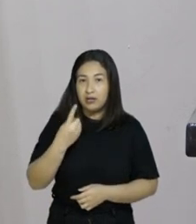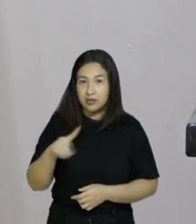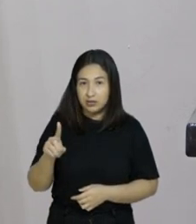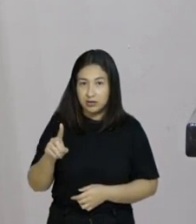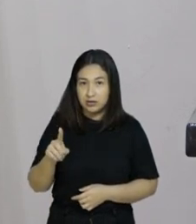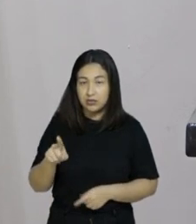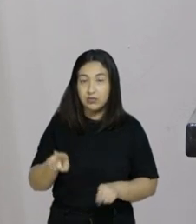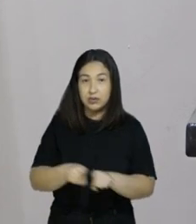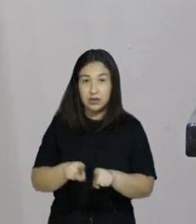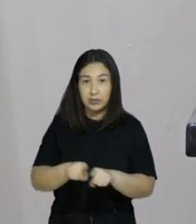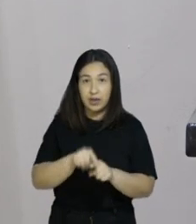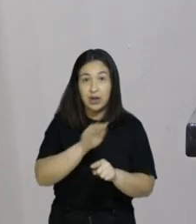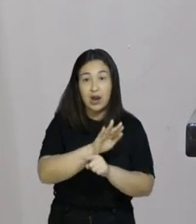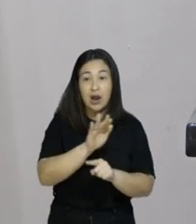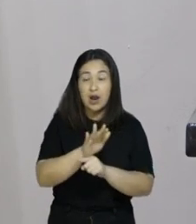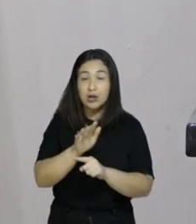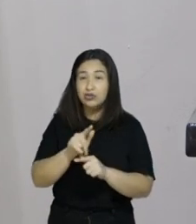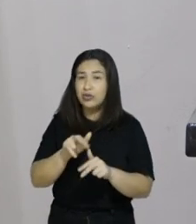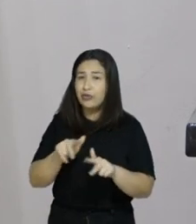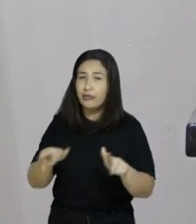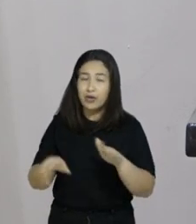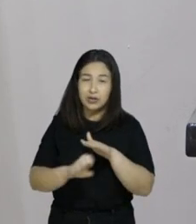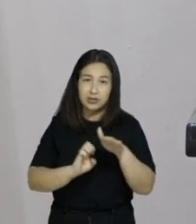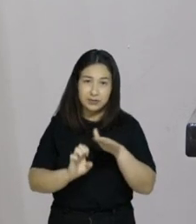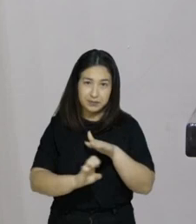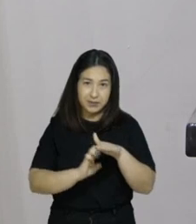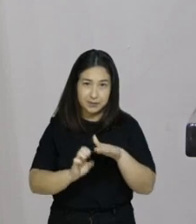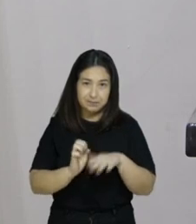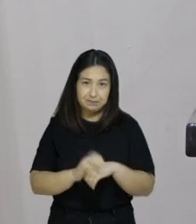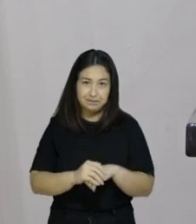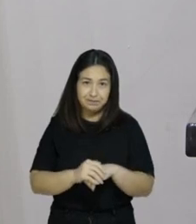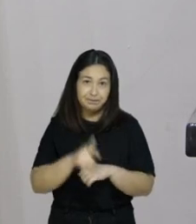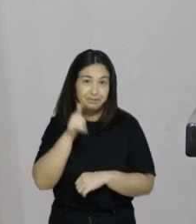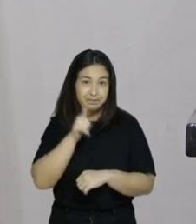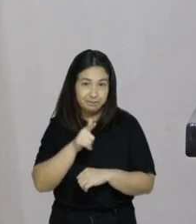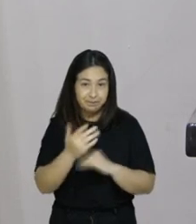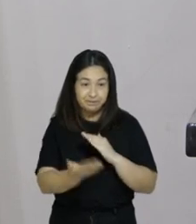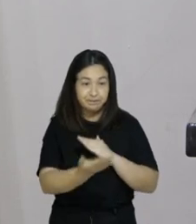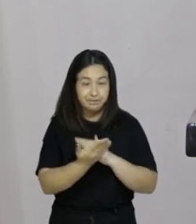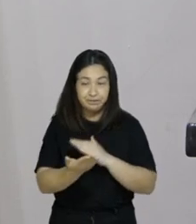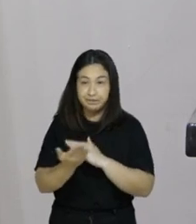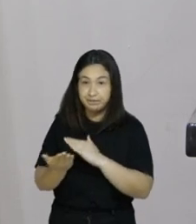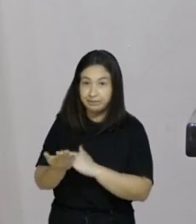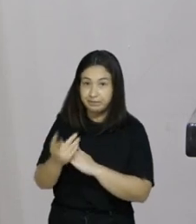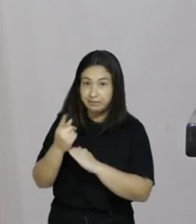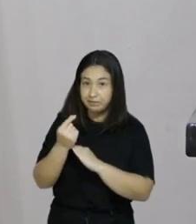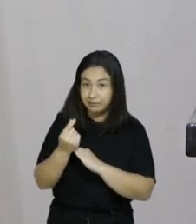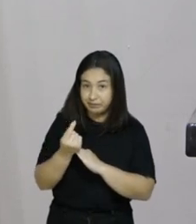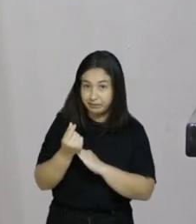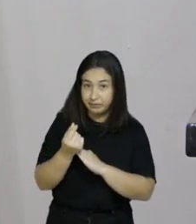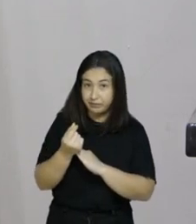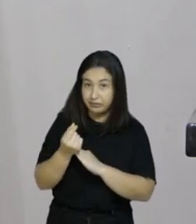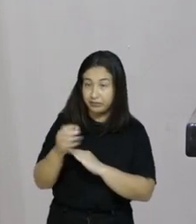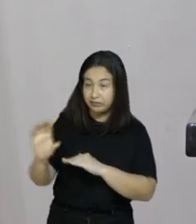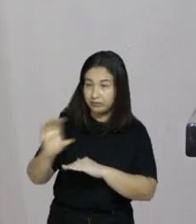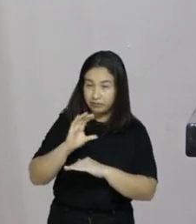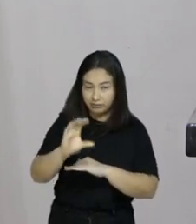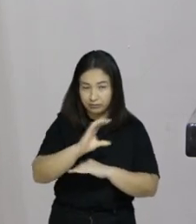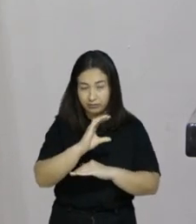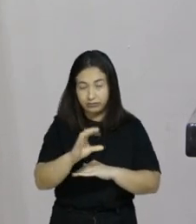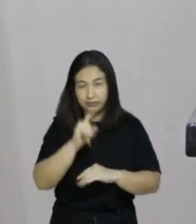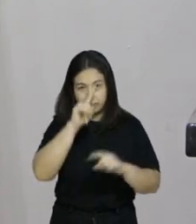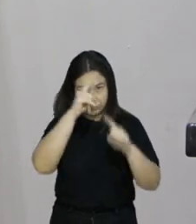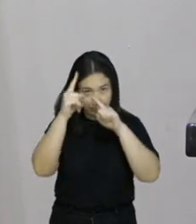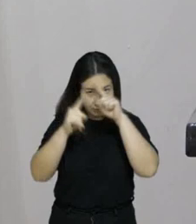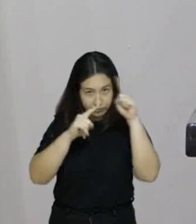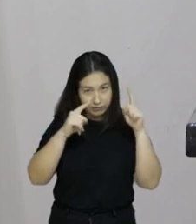de milhares de startups, se beneficiando dos lucros destas empresas que inventaram soluções que